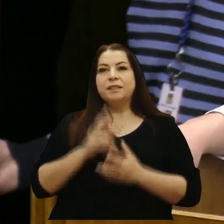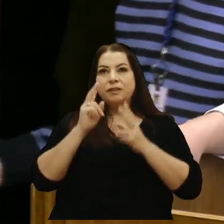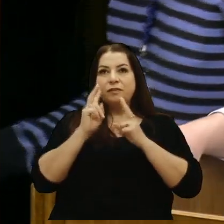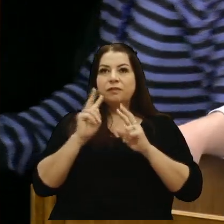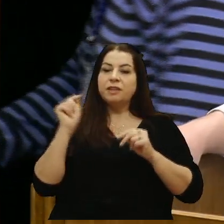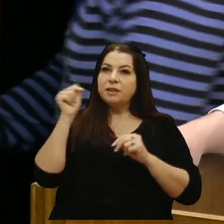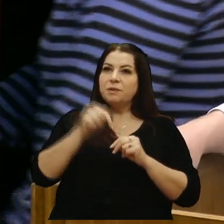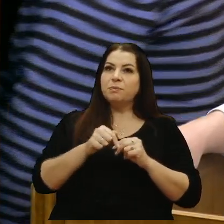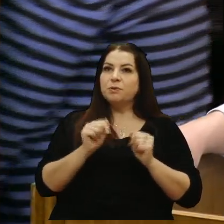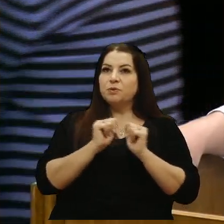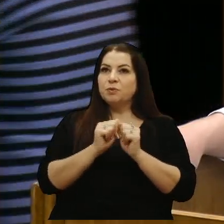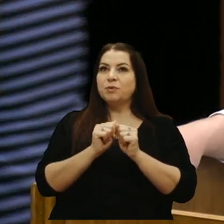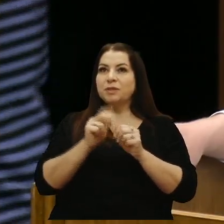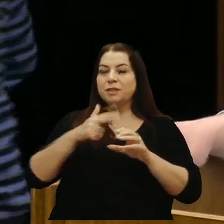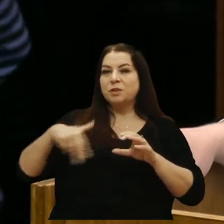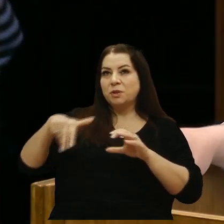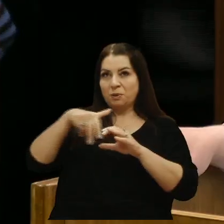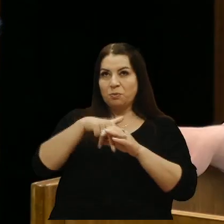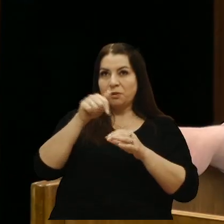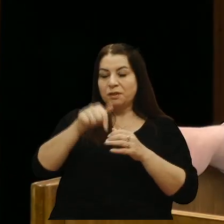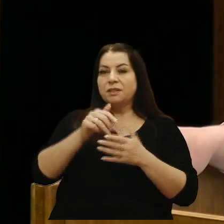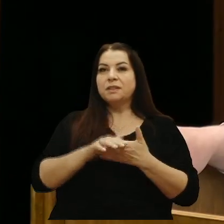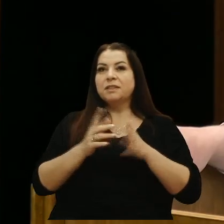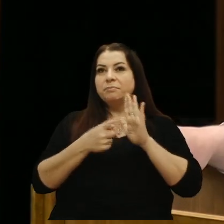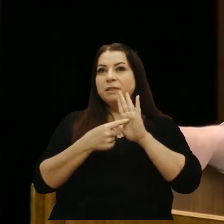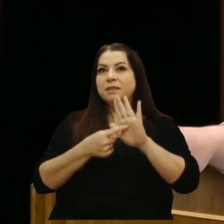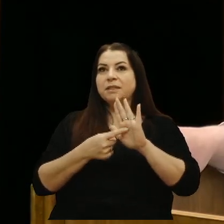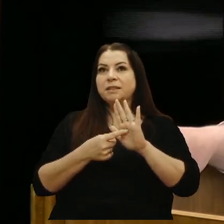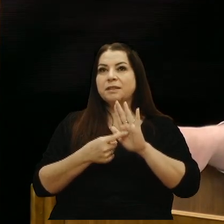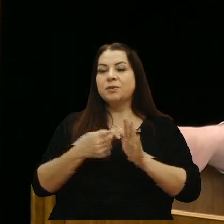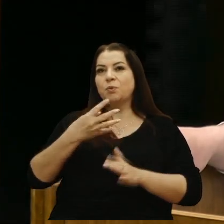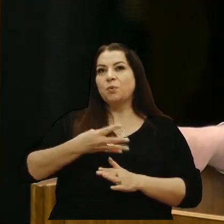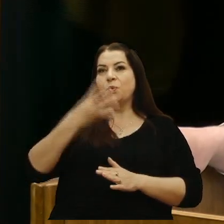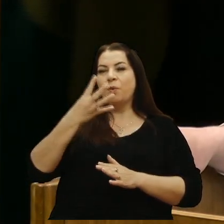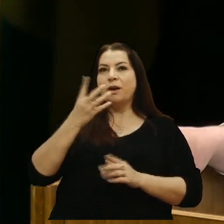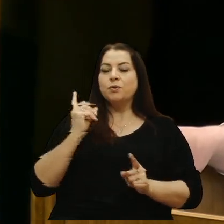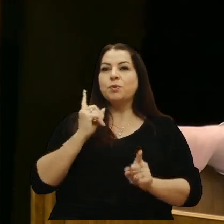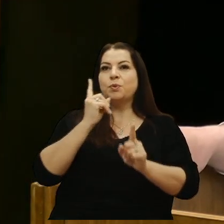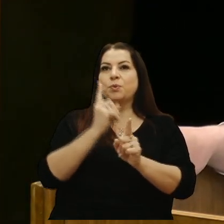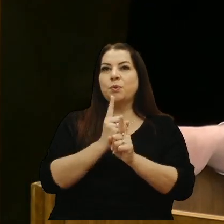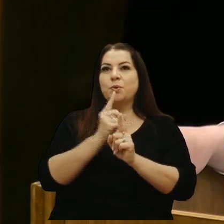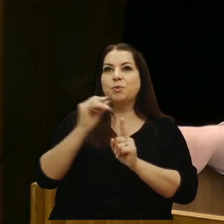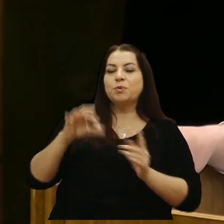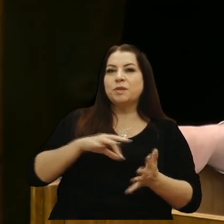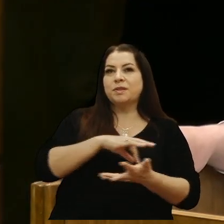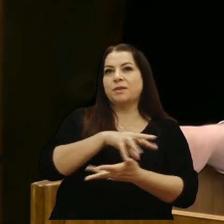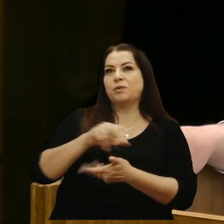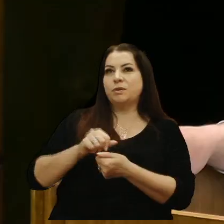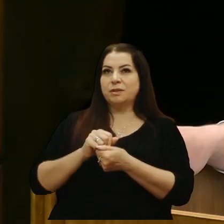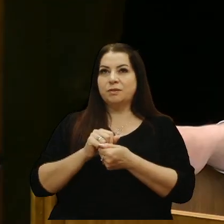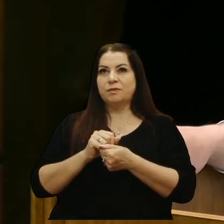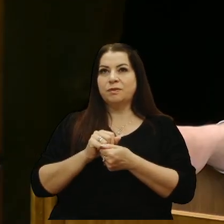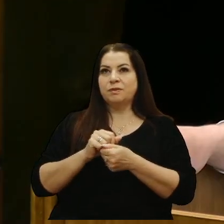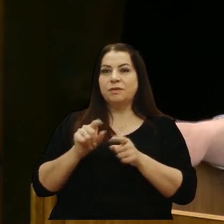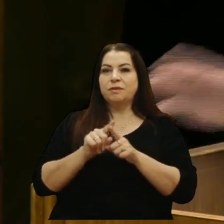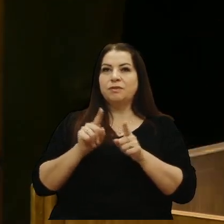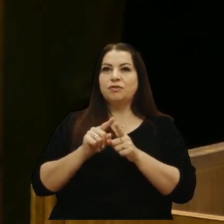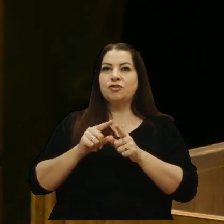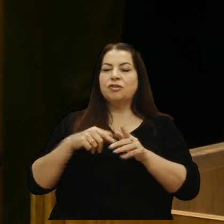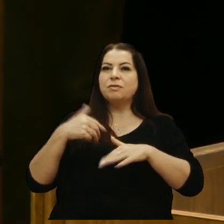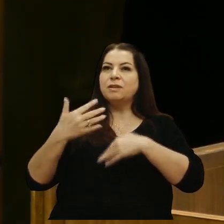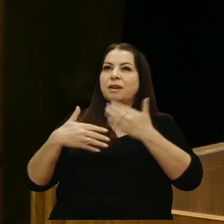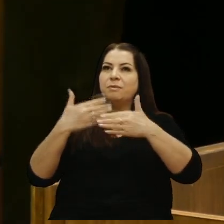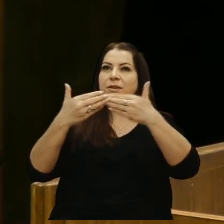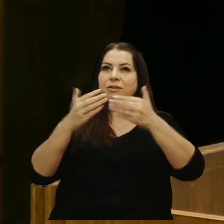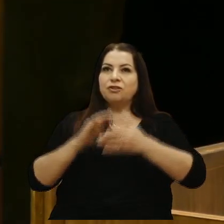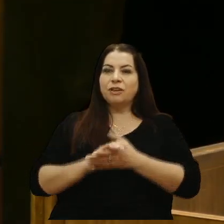então, por meio dessa tribuna, apresentar a Quarta Cruzada Internacional de Avivamento, que é um